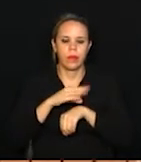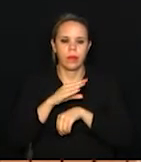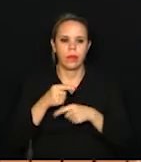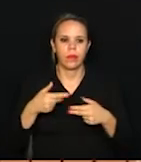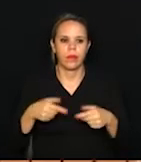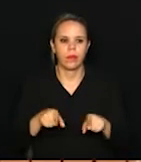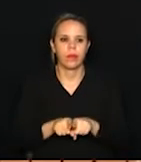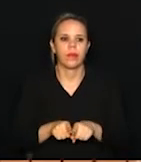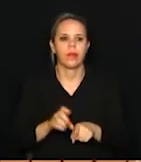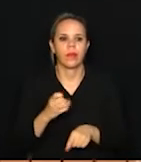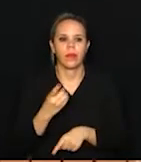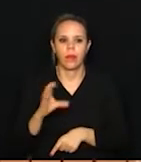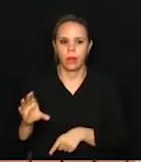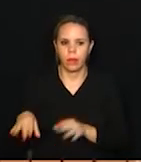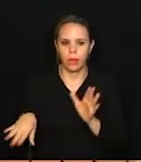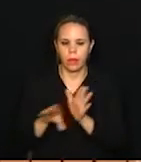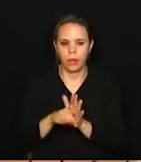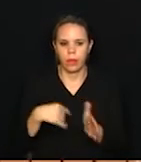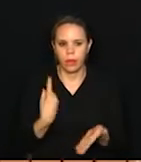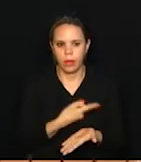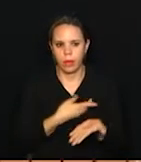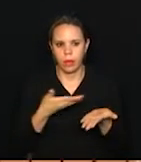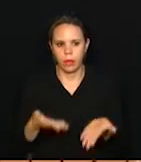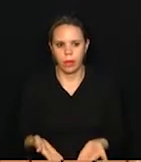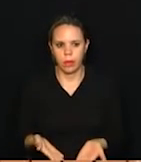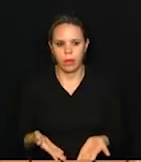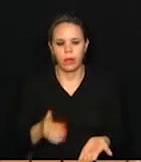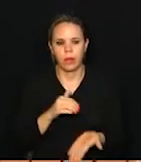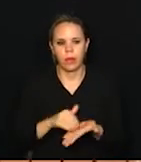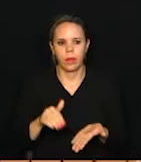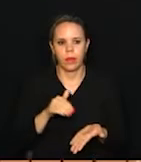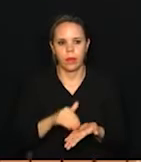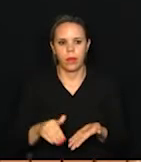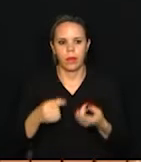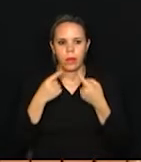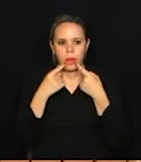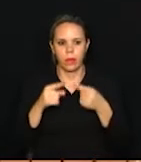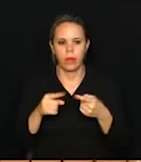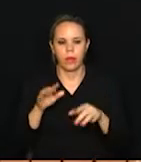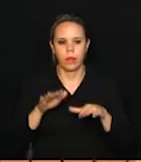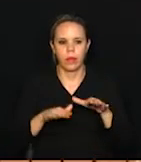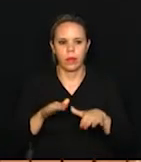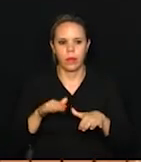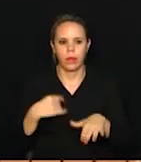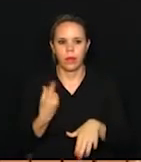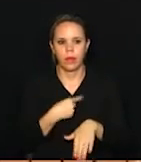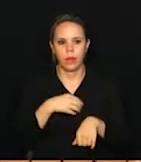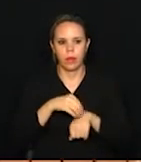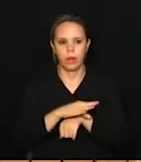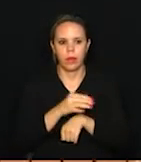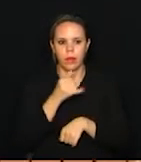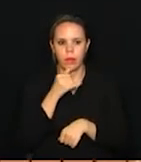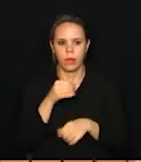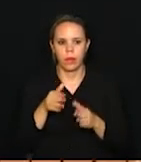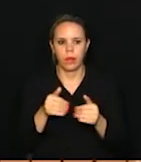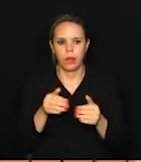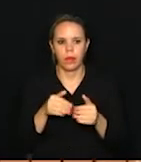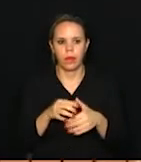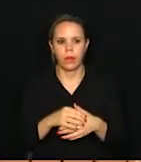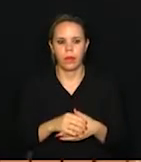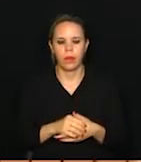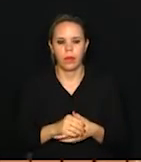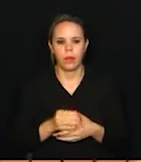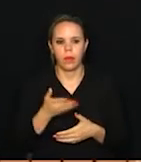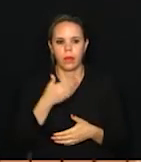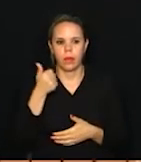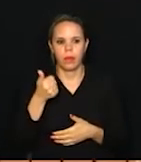demandas para a INDEC, que chega até nós através dos nossos gabinetes e essas reclamações, muitas vezes através de uma indicação, solicitando a